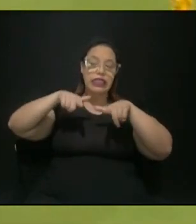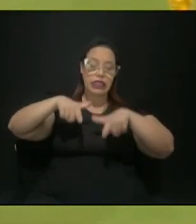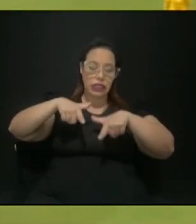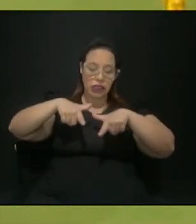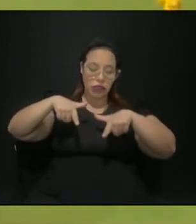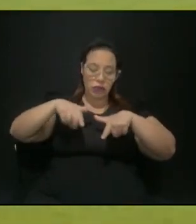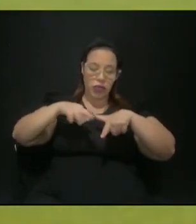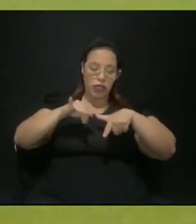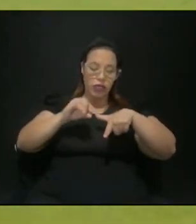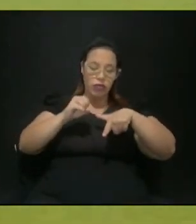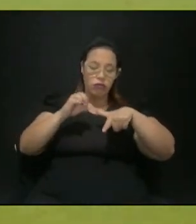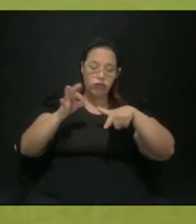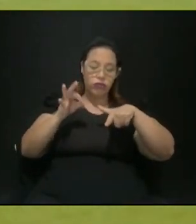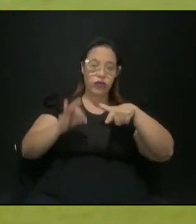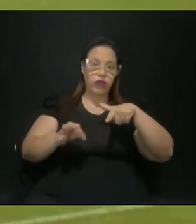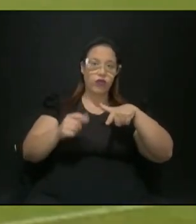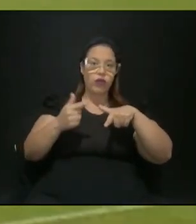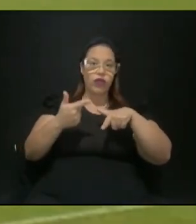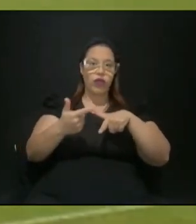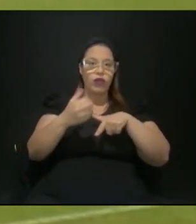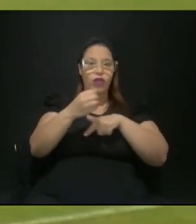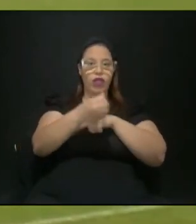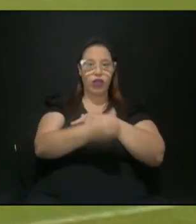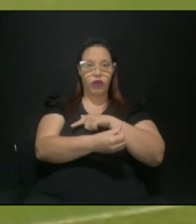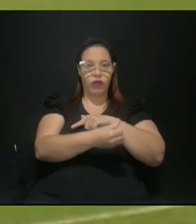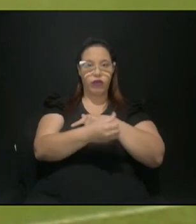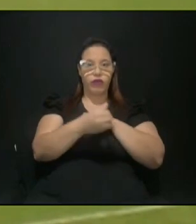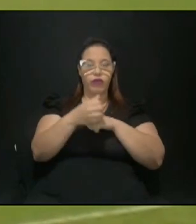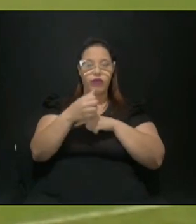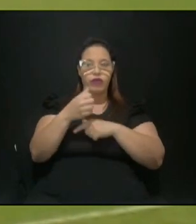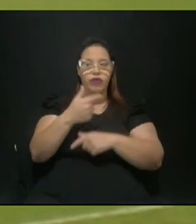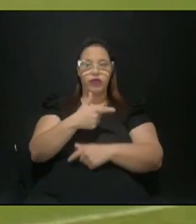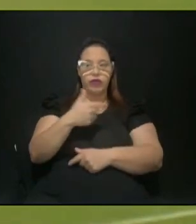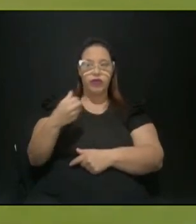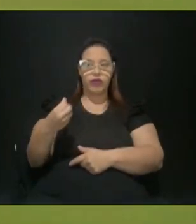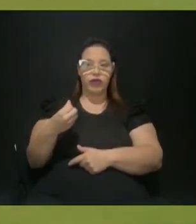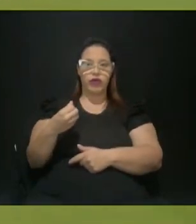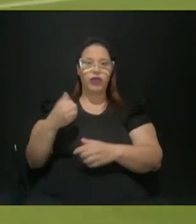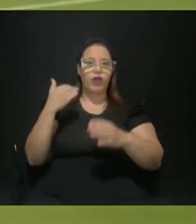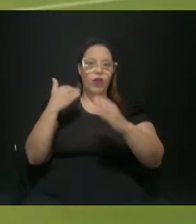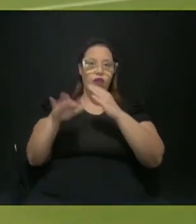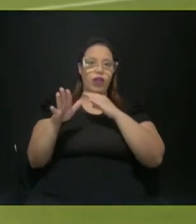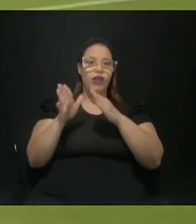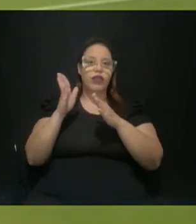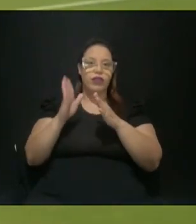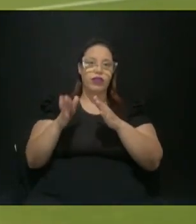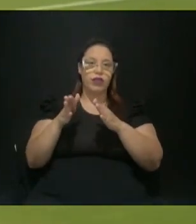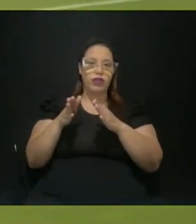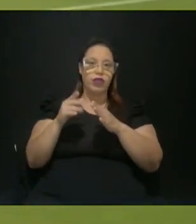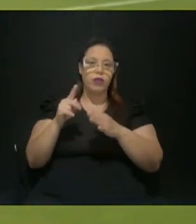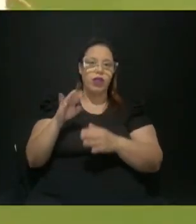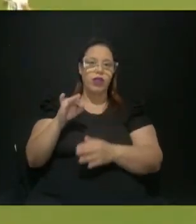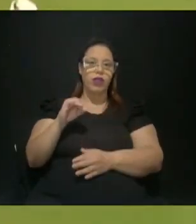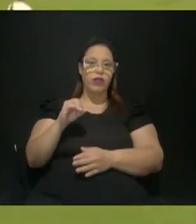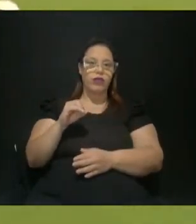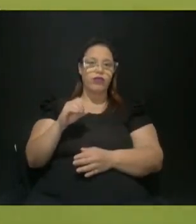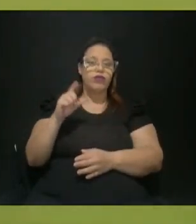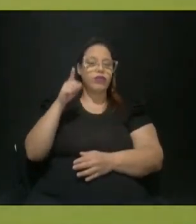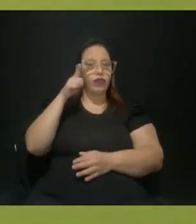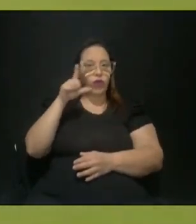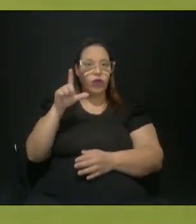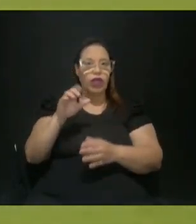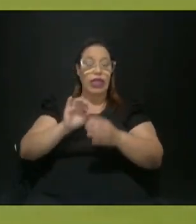diminuir 2-1. Aos 13 minutos, Diego Torres acertou o cantinho e Pedro Rocha conseguiu espalmar.